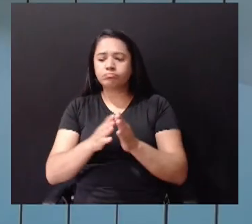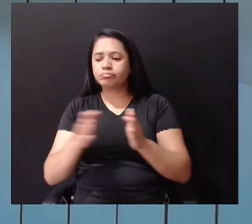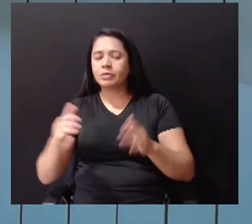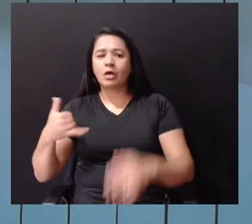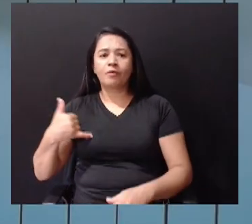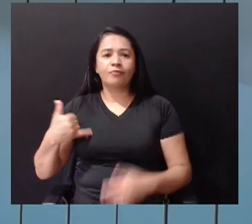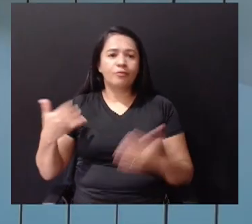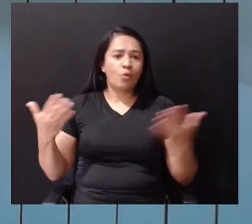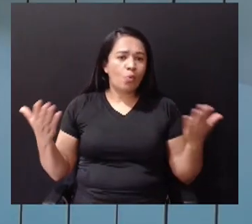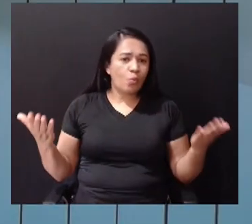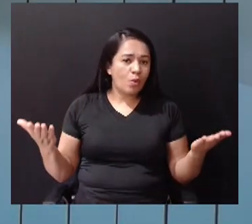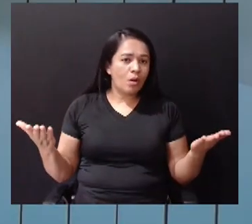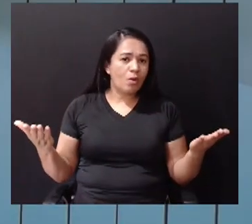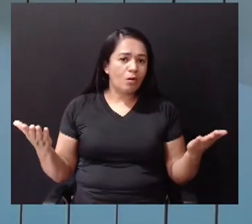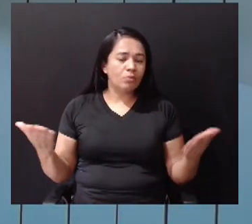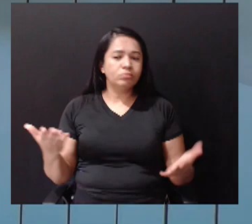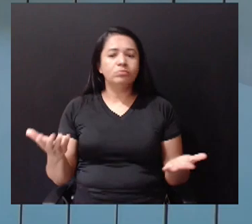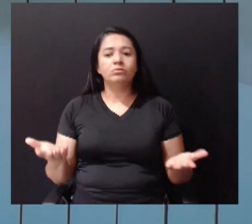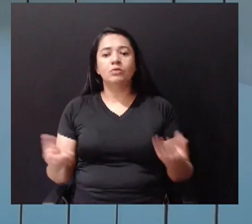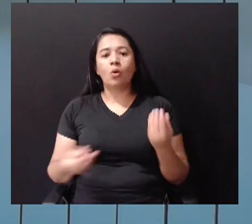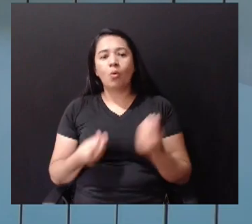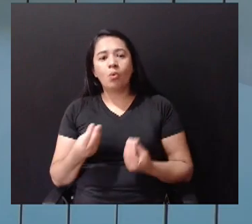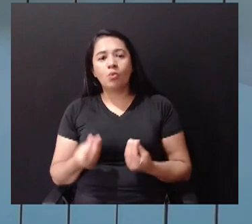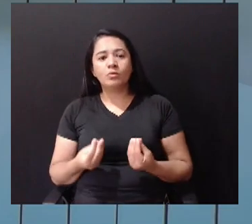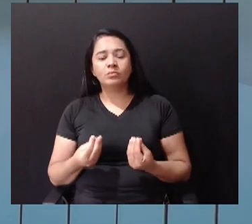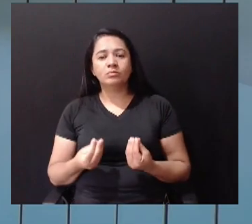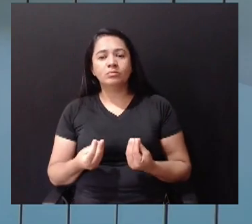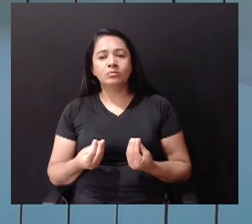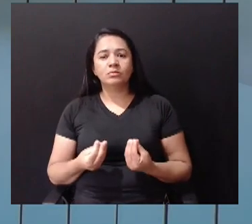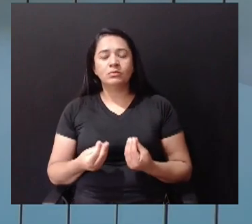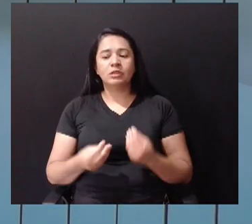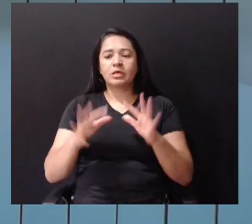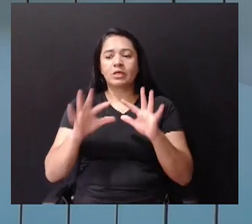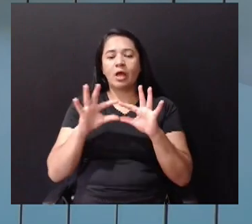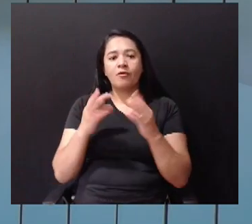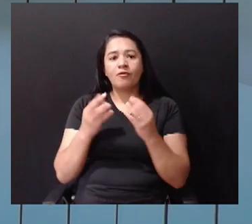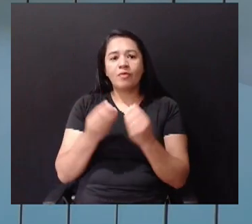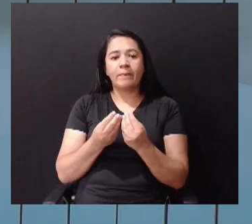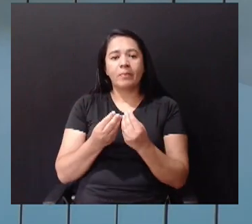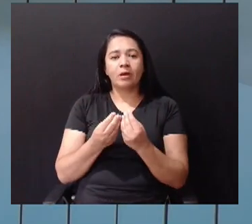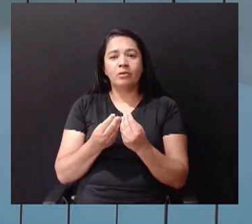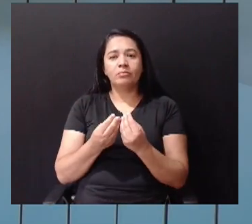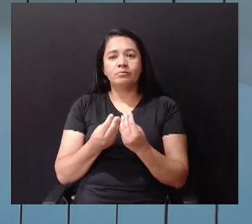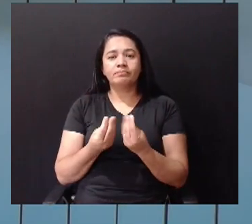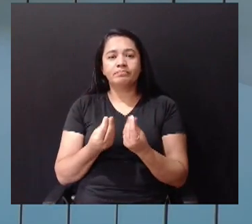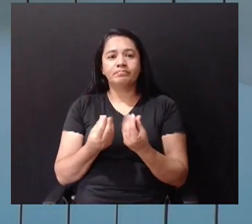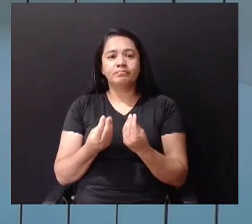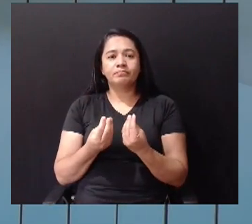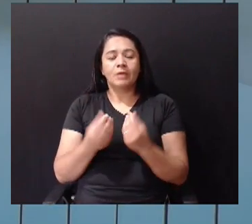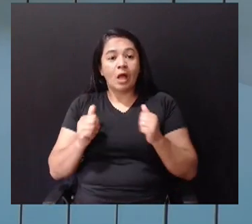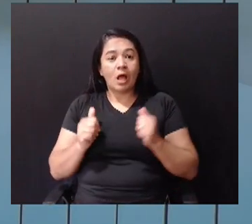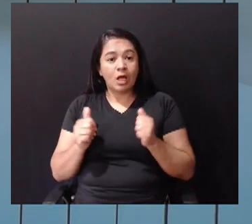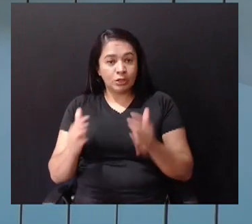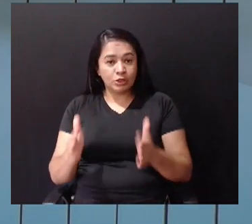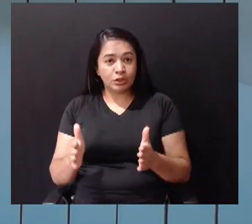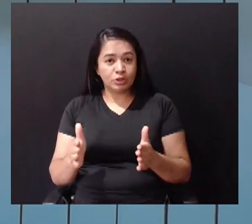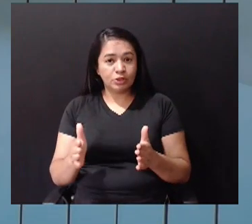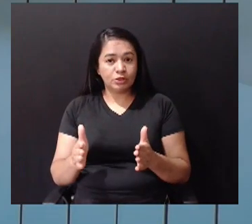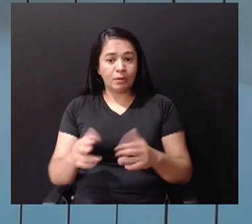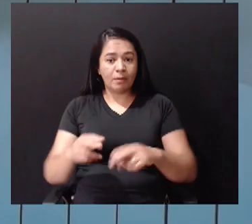Que idade e como que os pais devem agir mediante